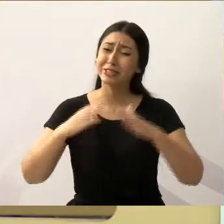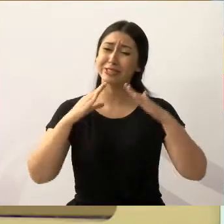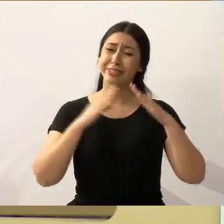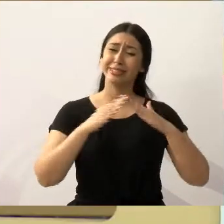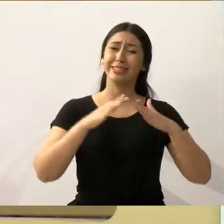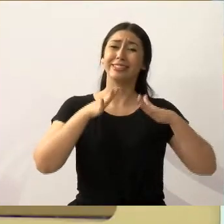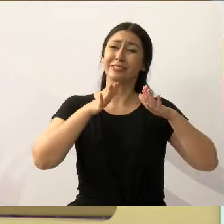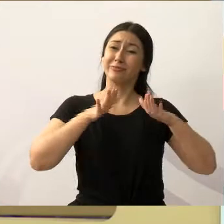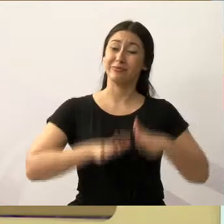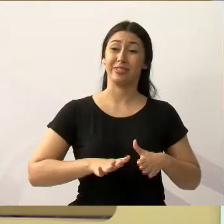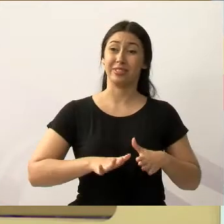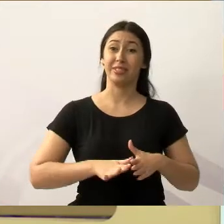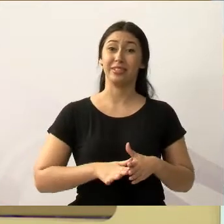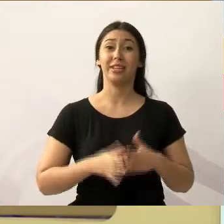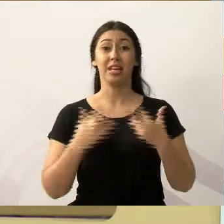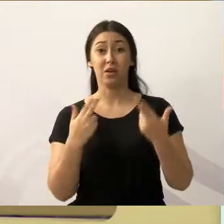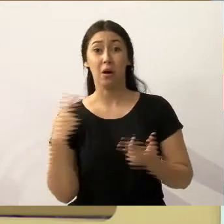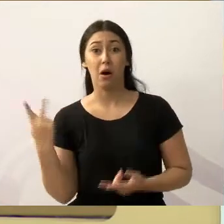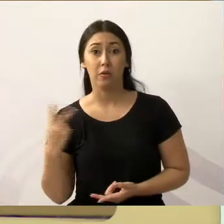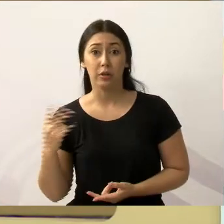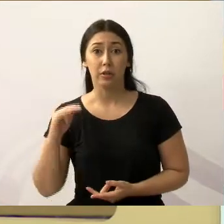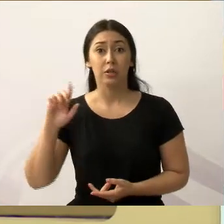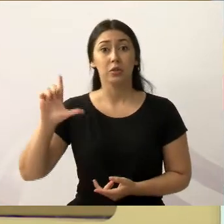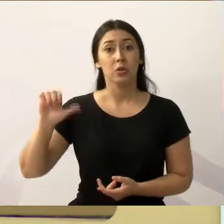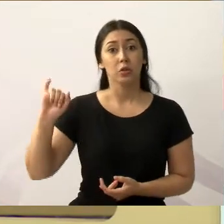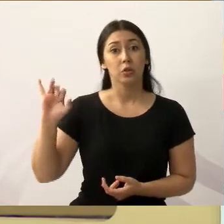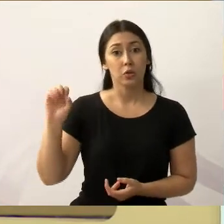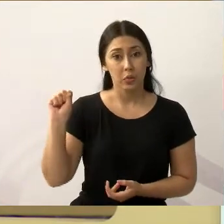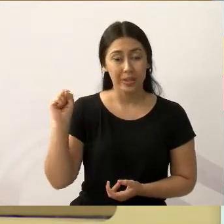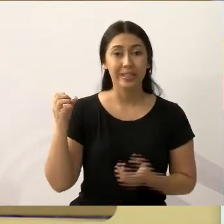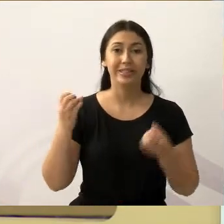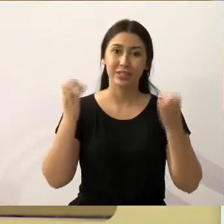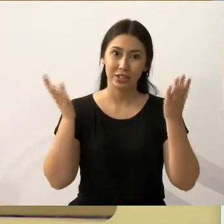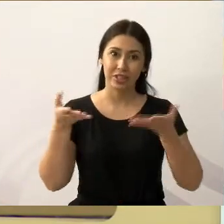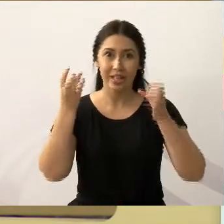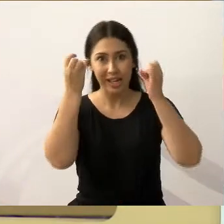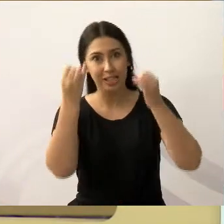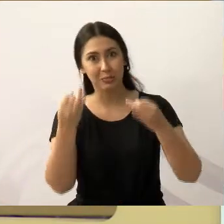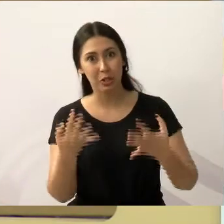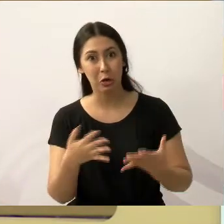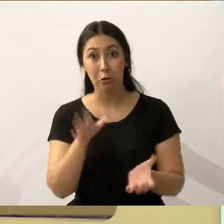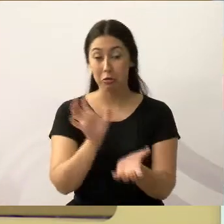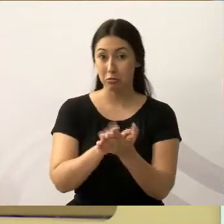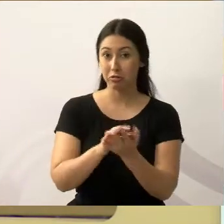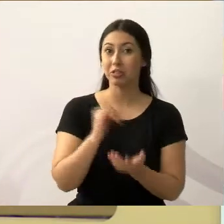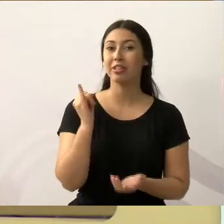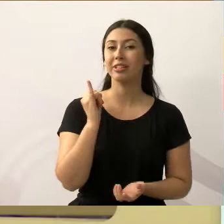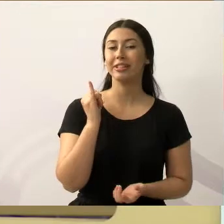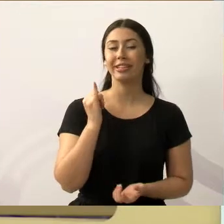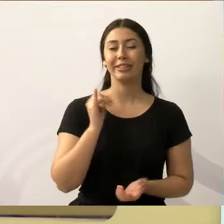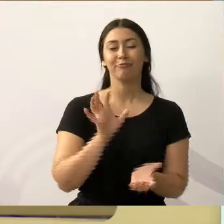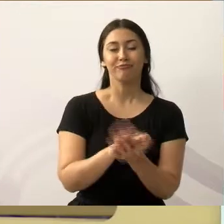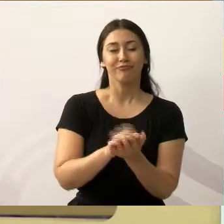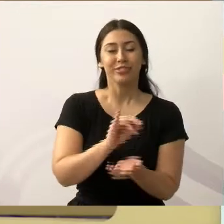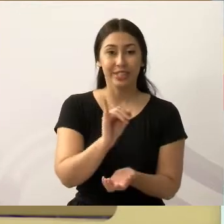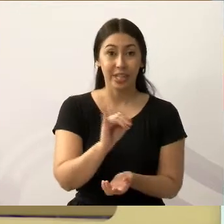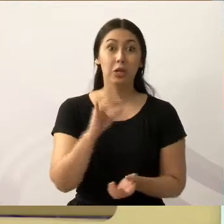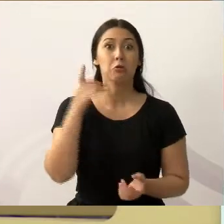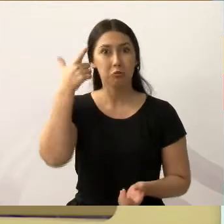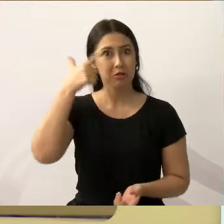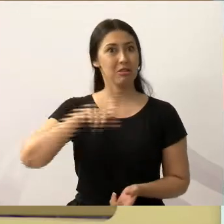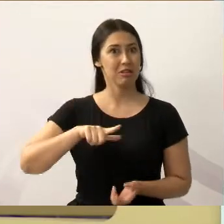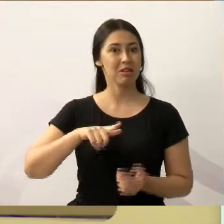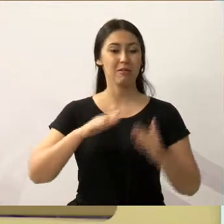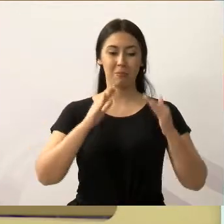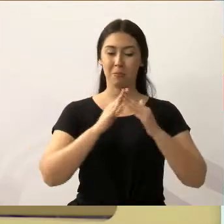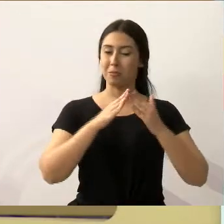como o vereador Luiz Flávio citou aqui, Jacareí está entre os 20 municípios do estado de São Paulo que conseguiu manter a média de 60% de isolamento no último